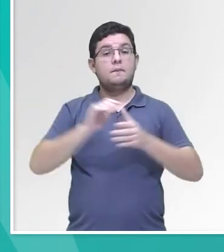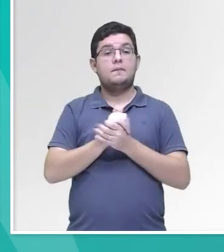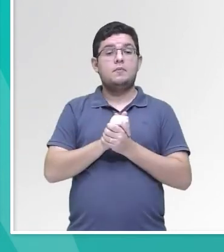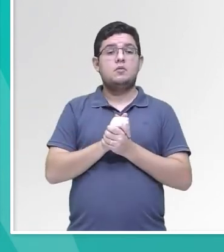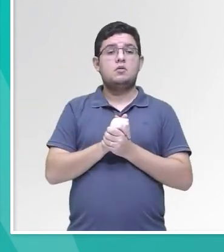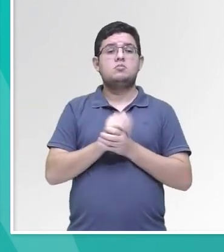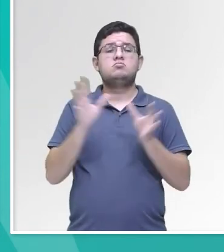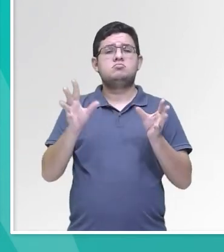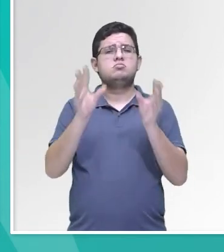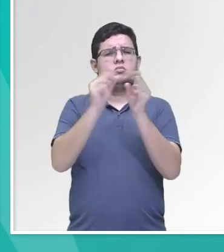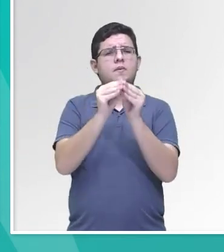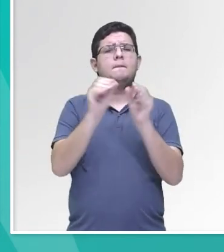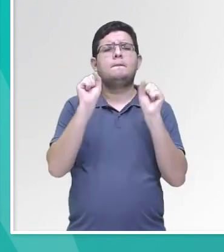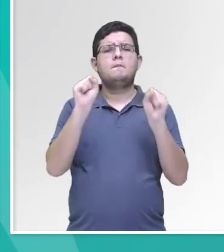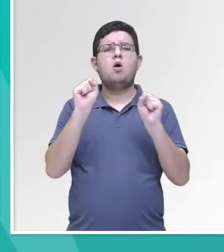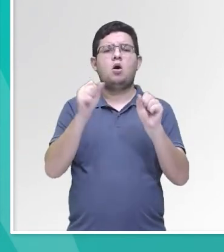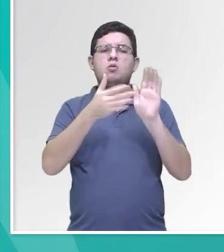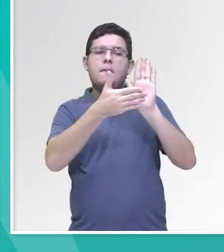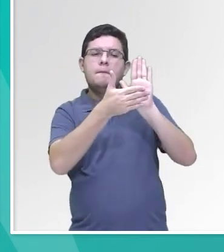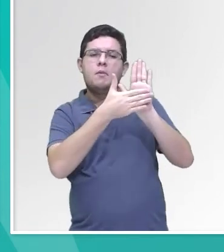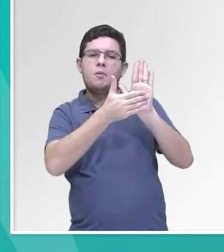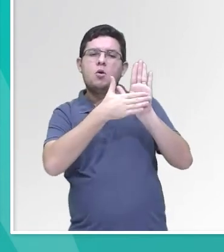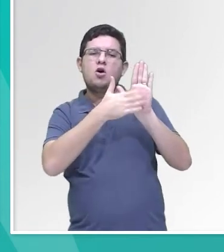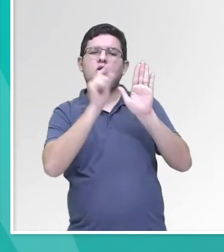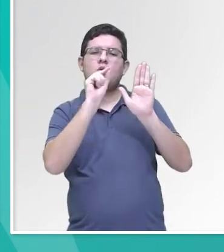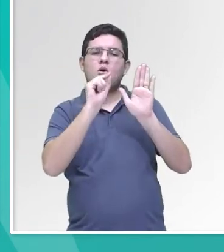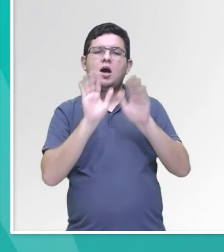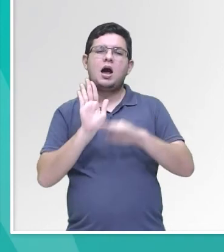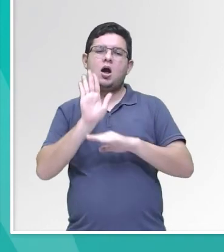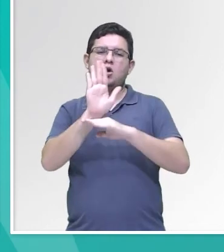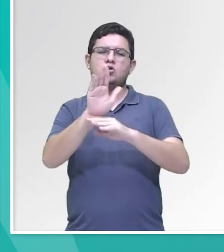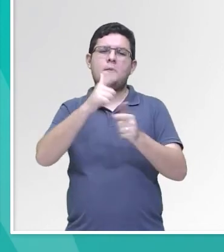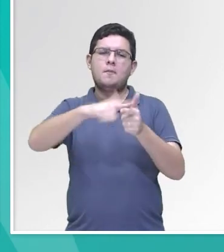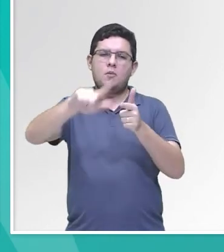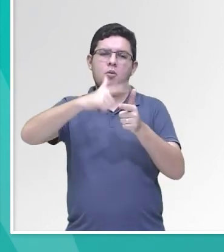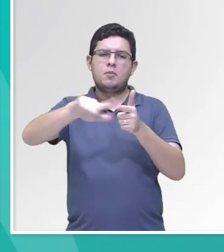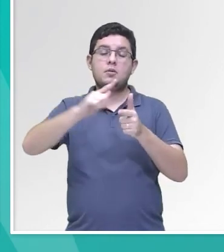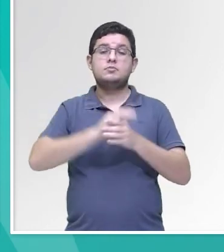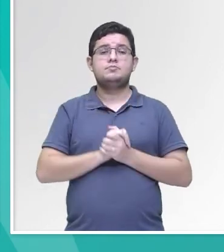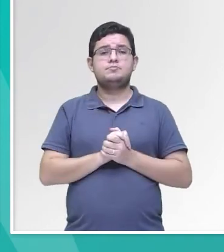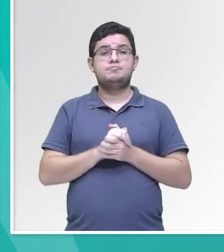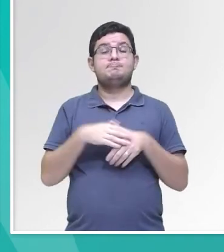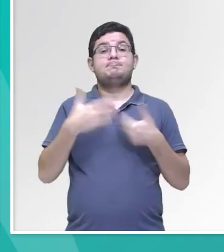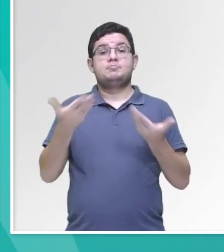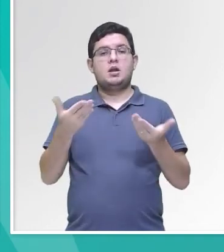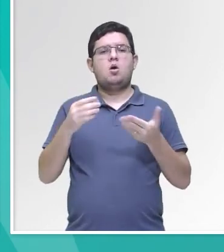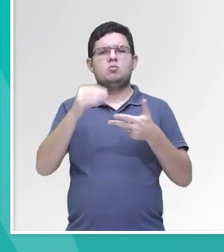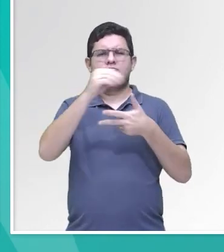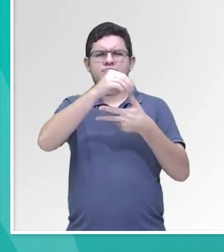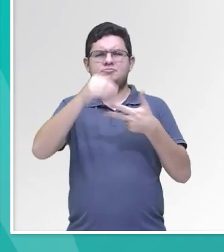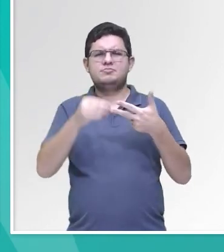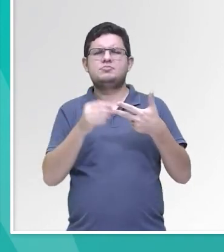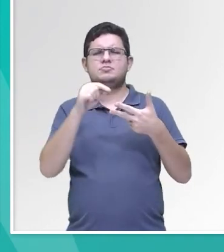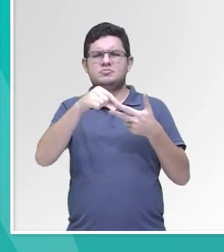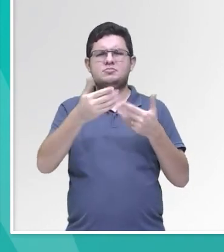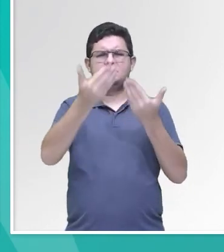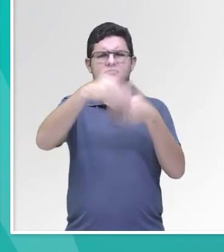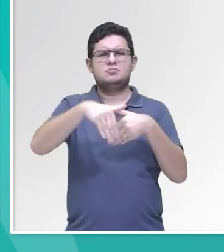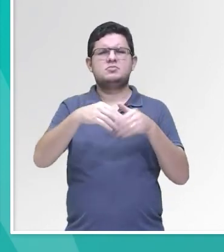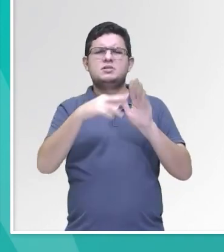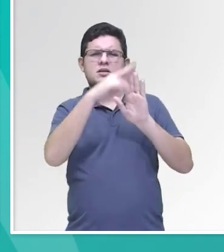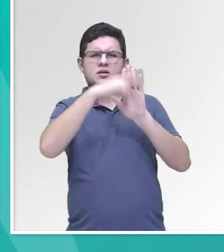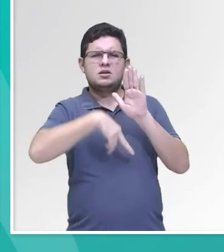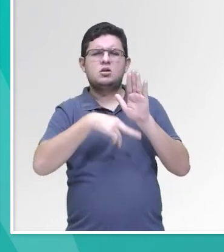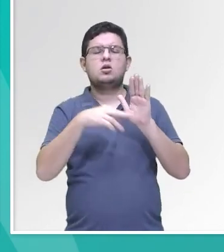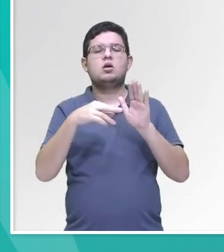uma proposta de intervenção para o problema. Inclusive, em redações do Enem, se a redação não tem uma proposta